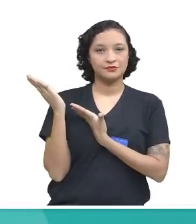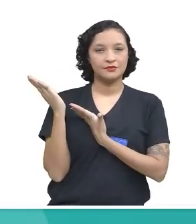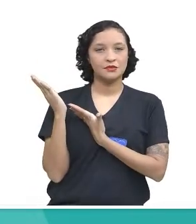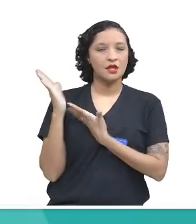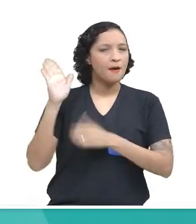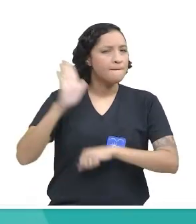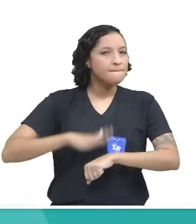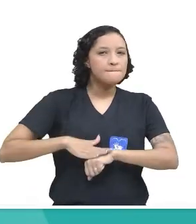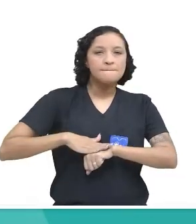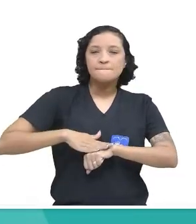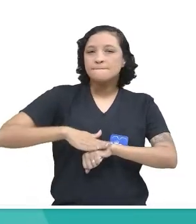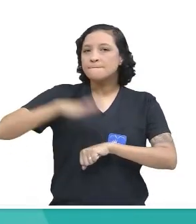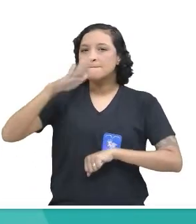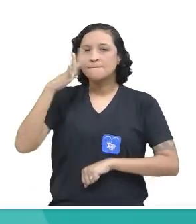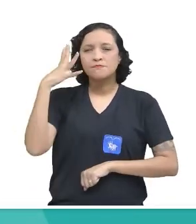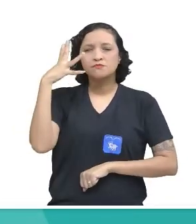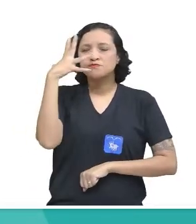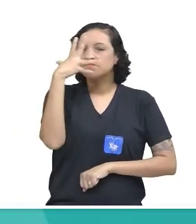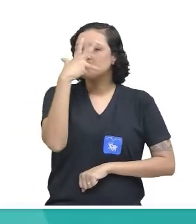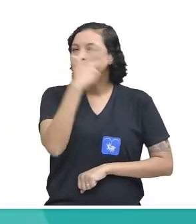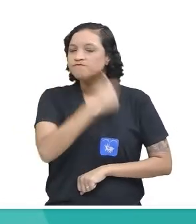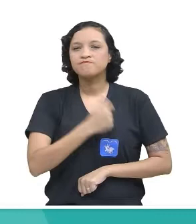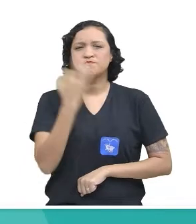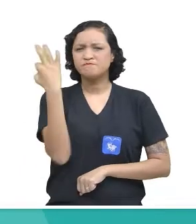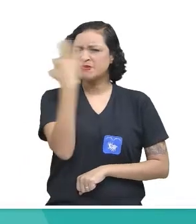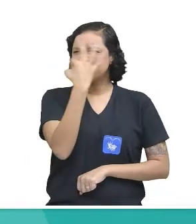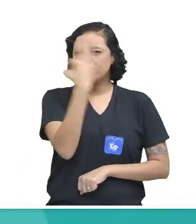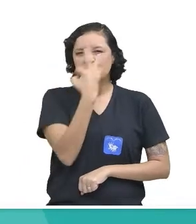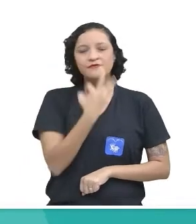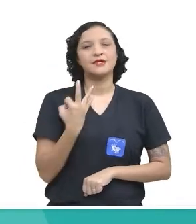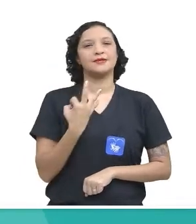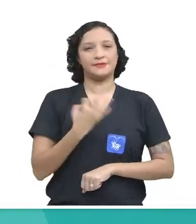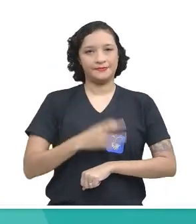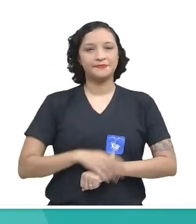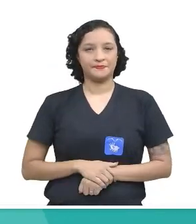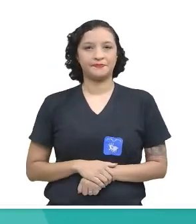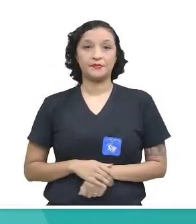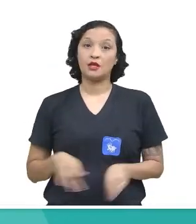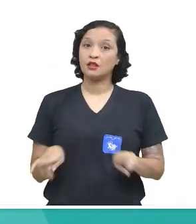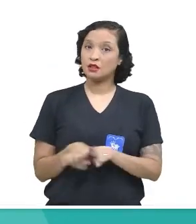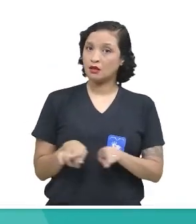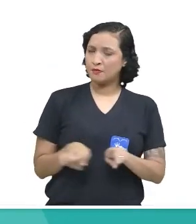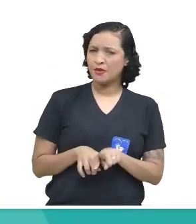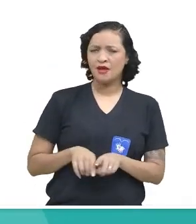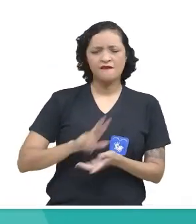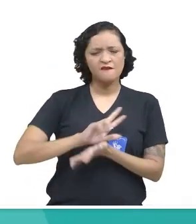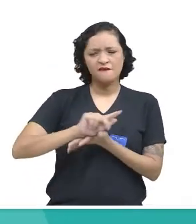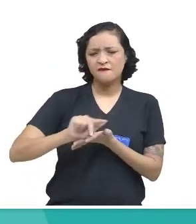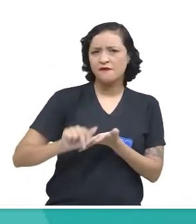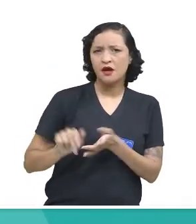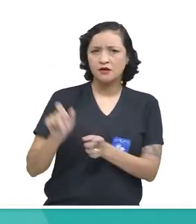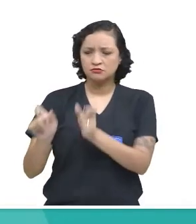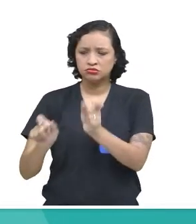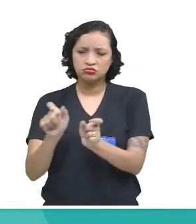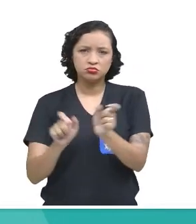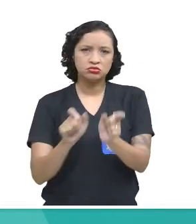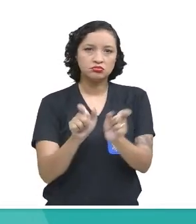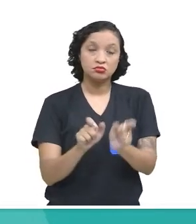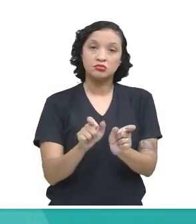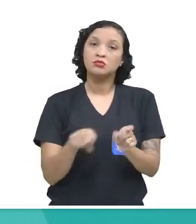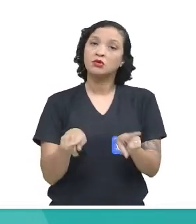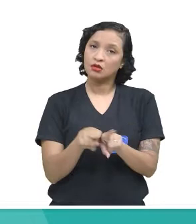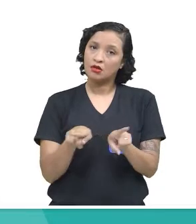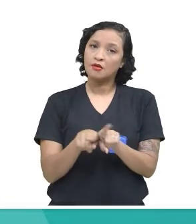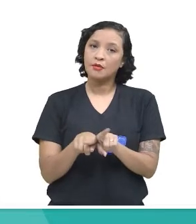mais bela, né? Como outros personagens que também fazem parte dessa grande festividade, como